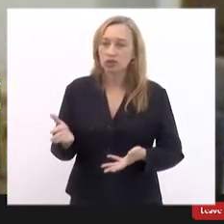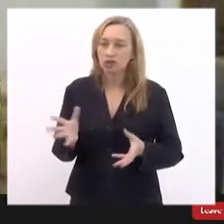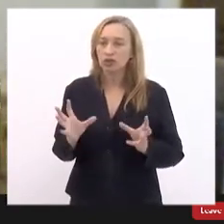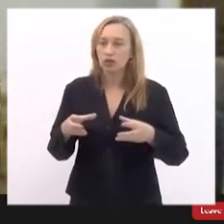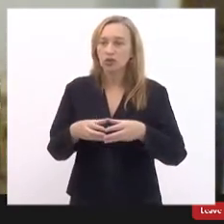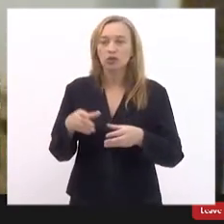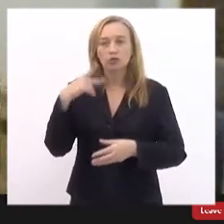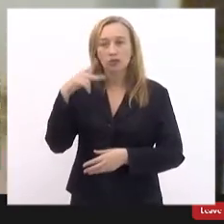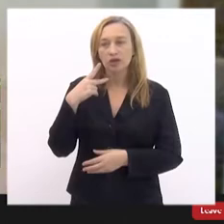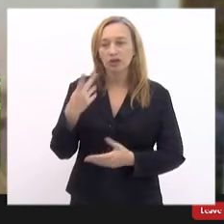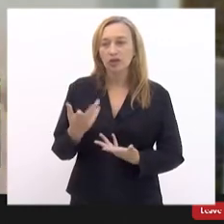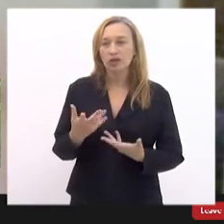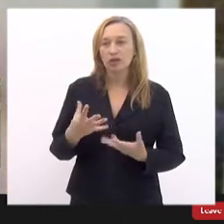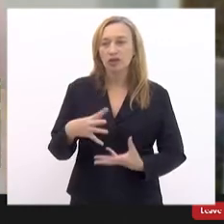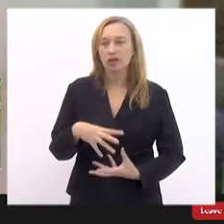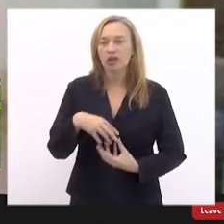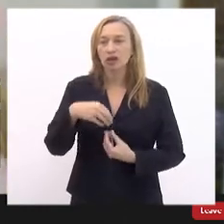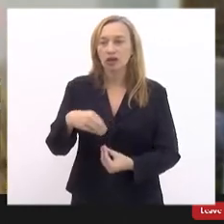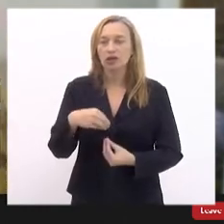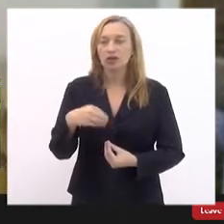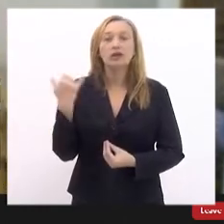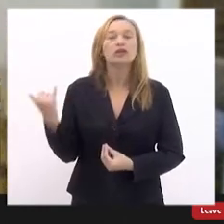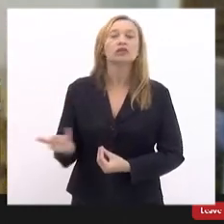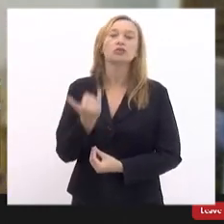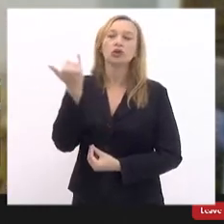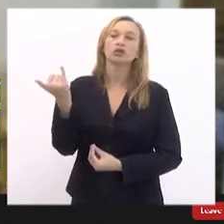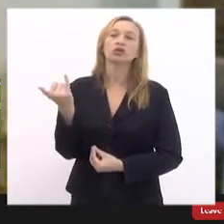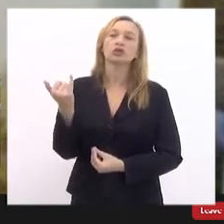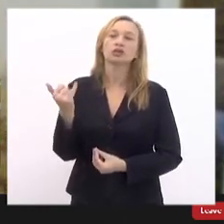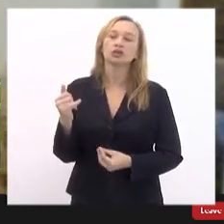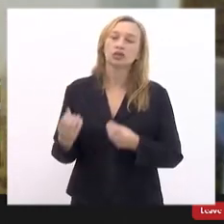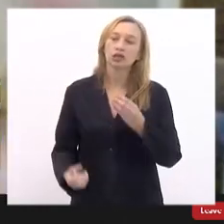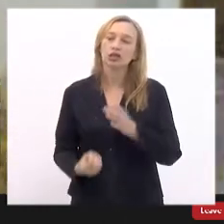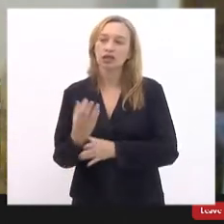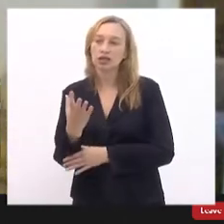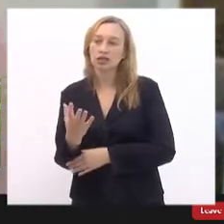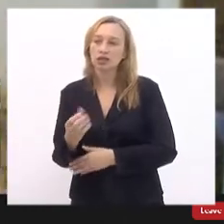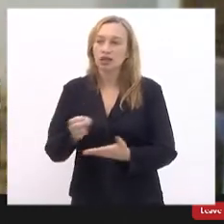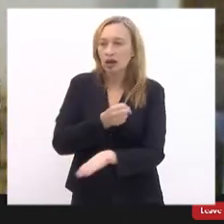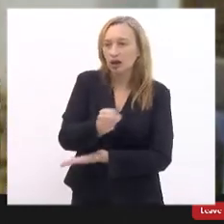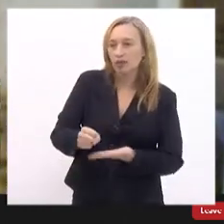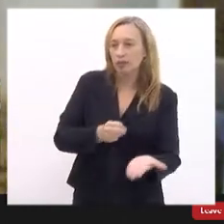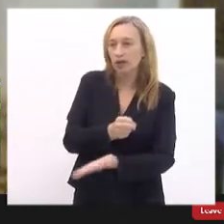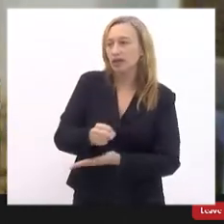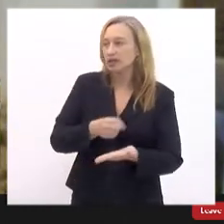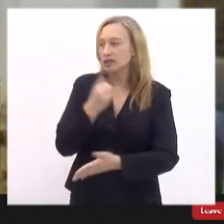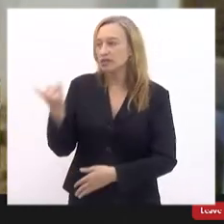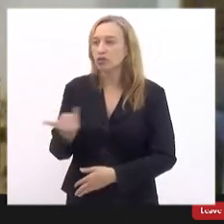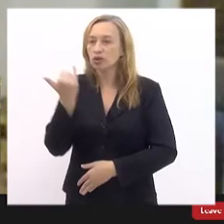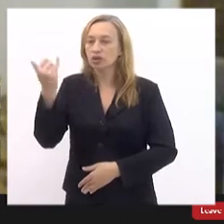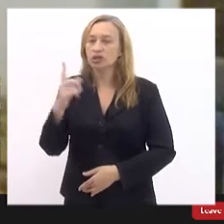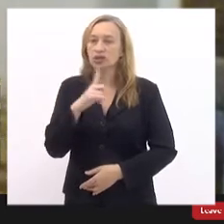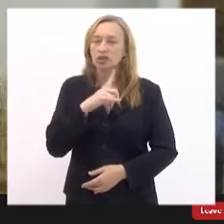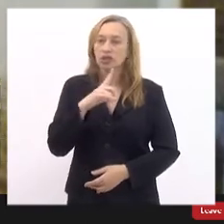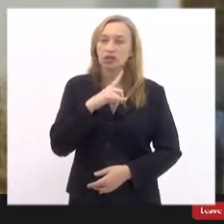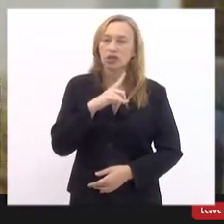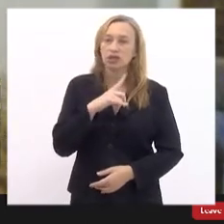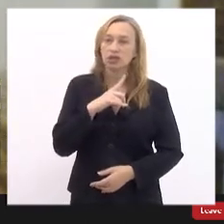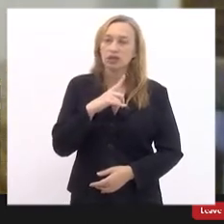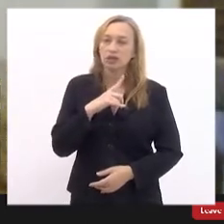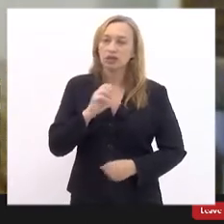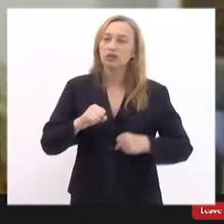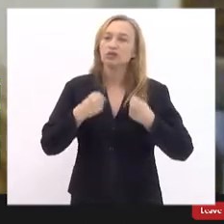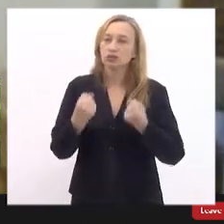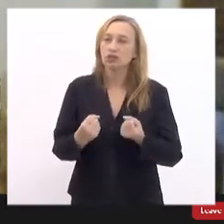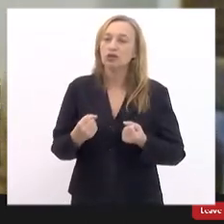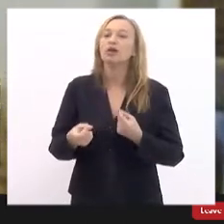que é uma alma importante dessa construção. É uma base importante que a gente tem para nos apegar, até para